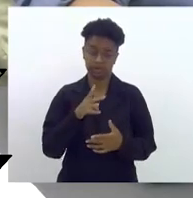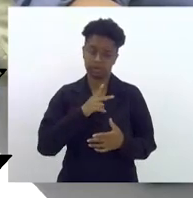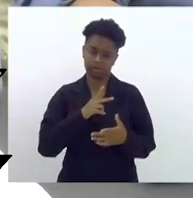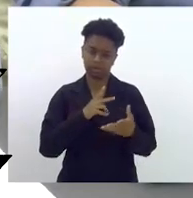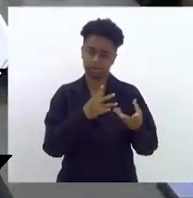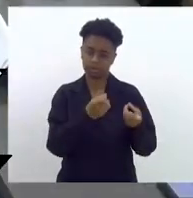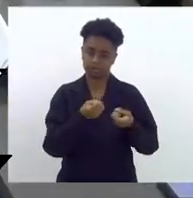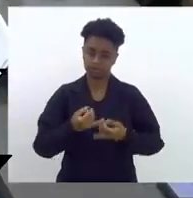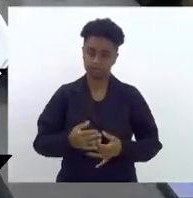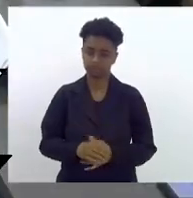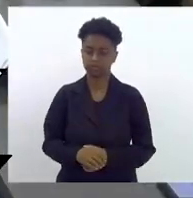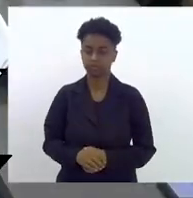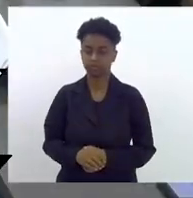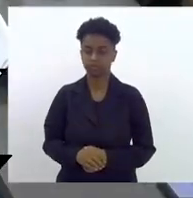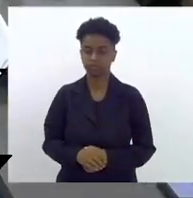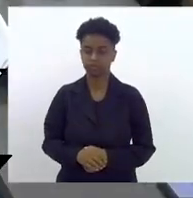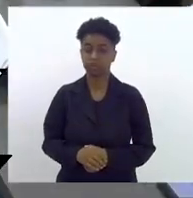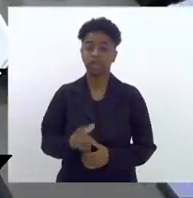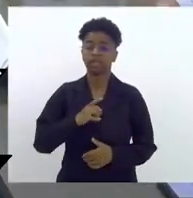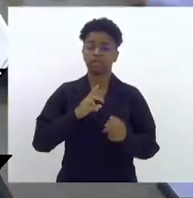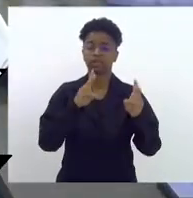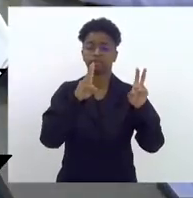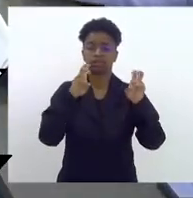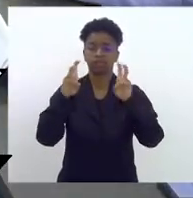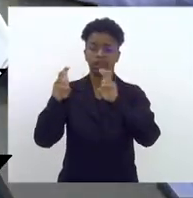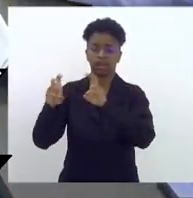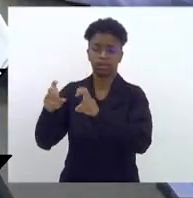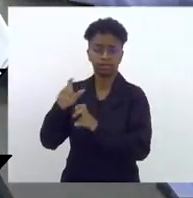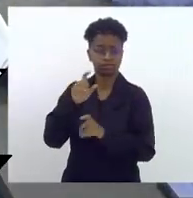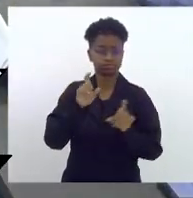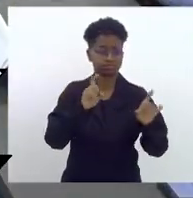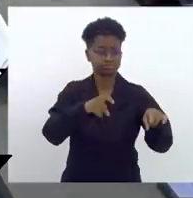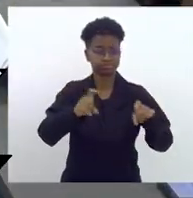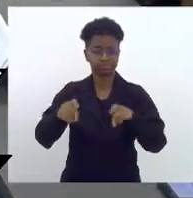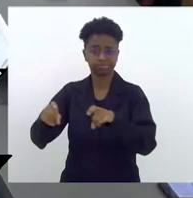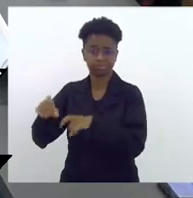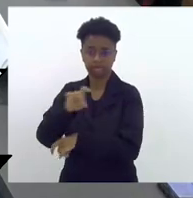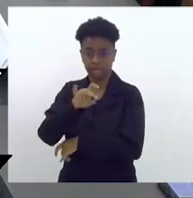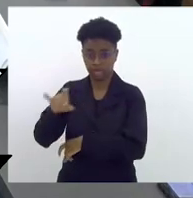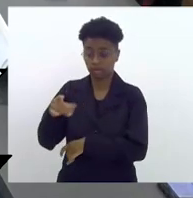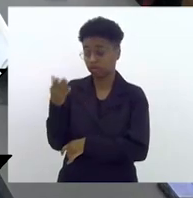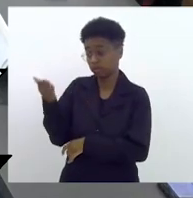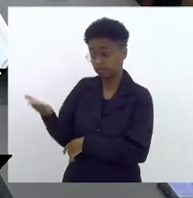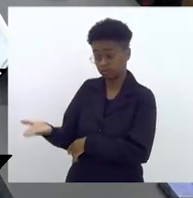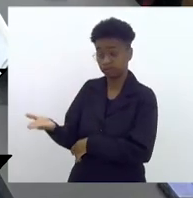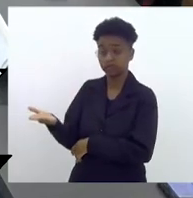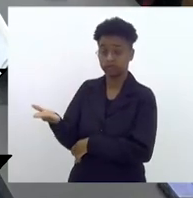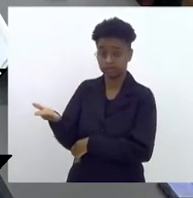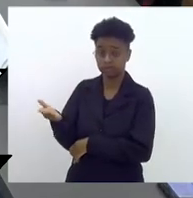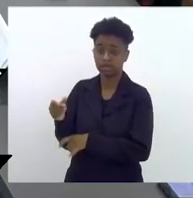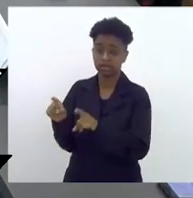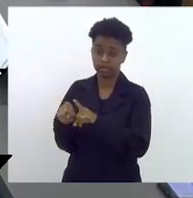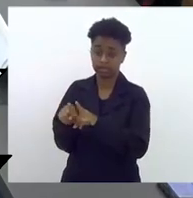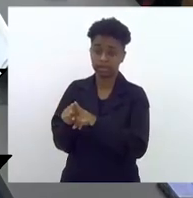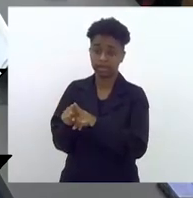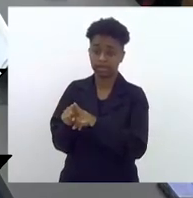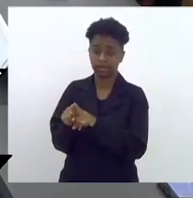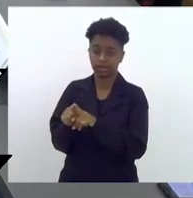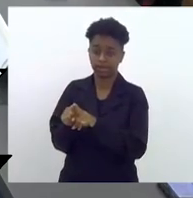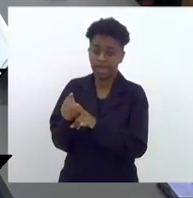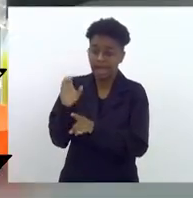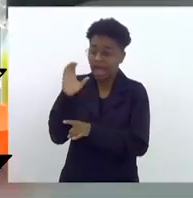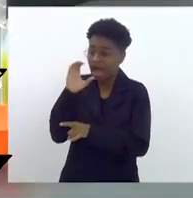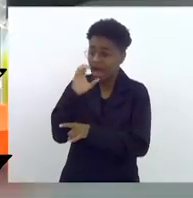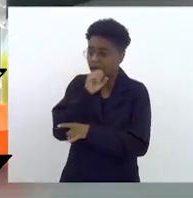são bandeiras dos nossos mandatos né na verdade vossa excelência tanto é que num cochilo de uma ala